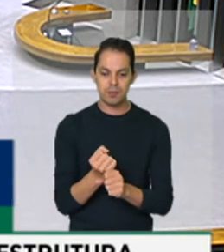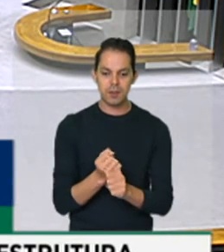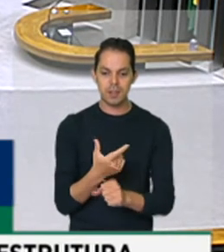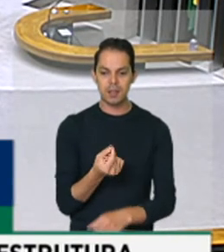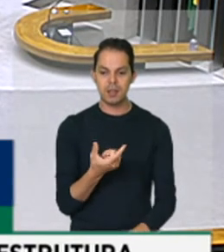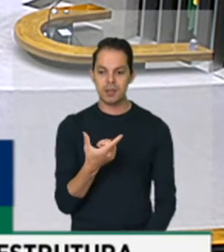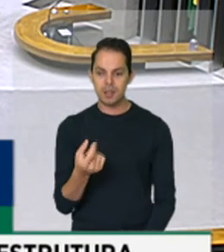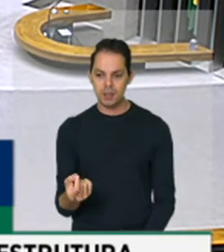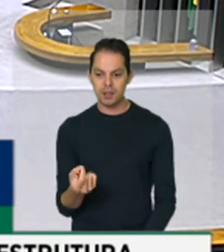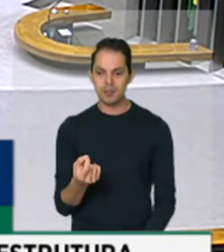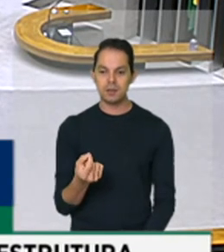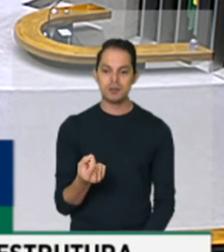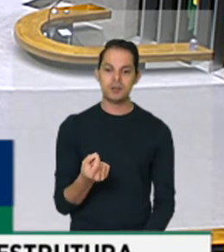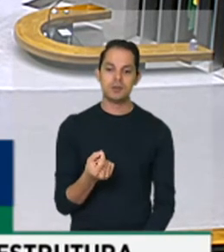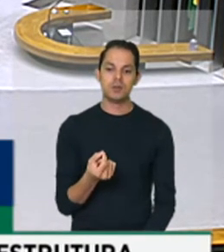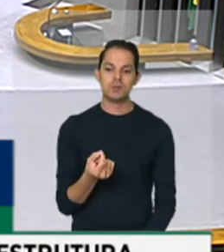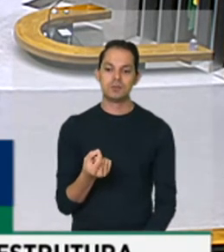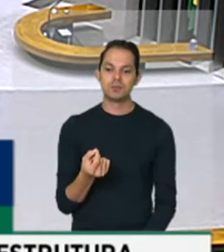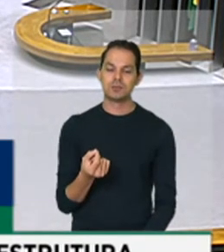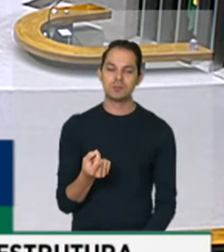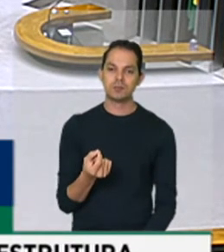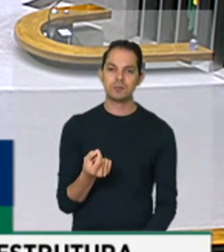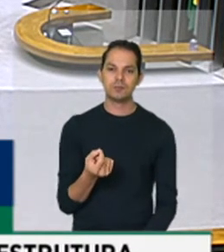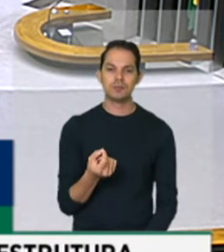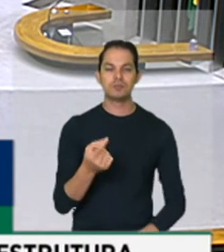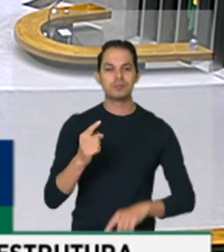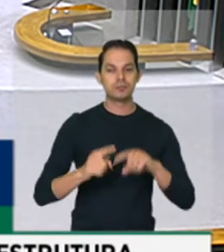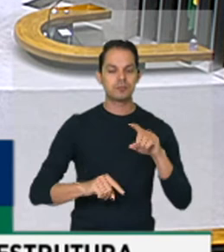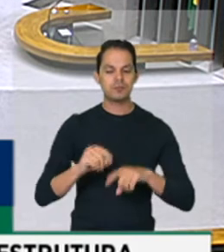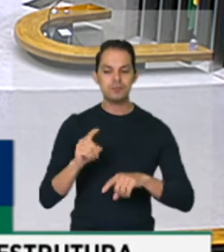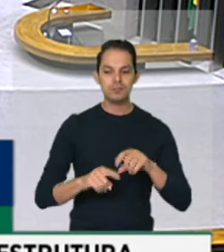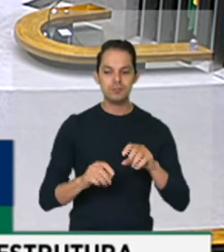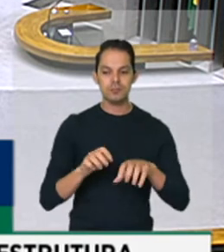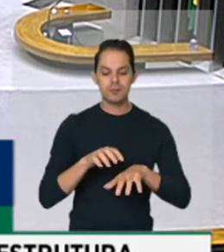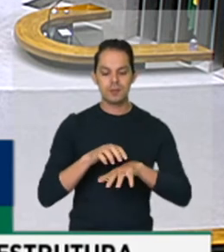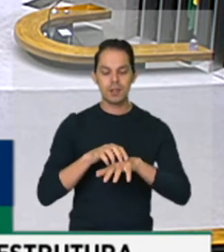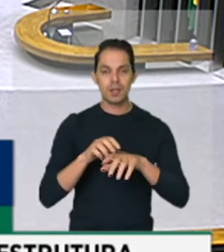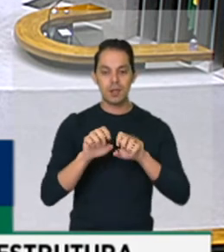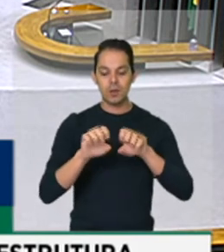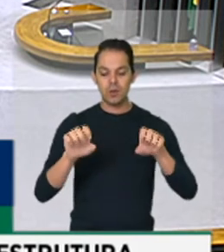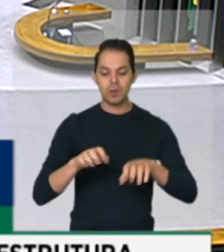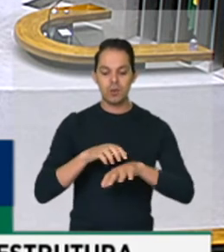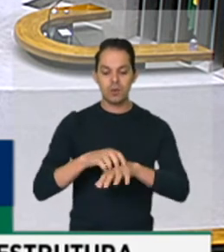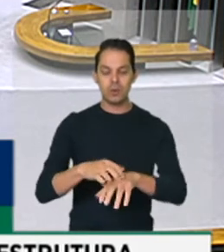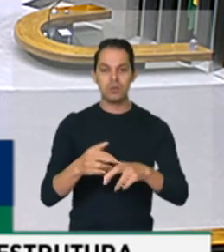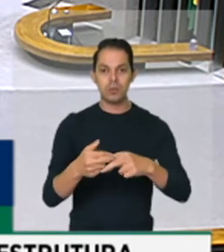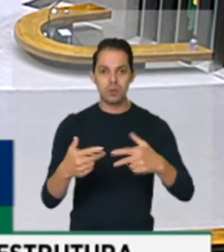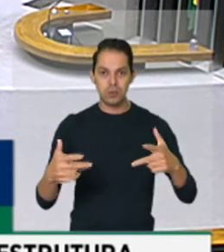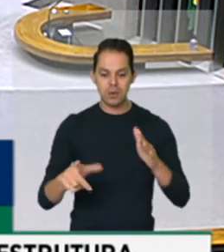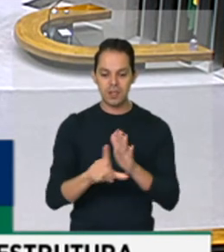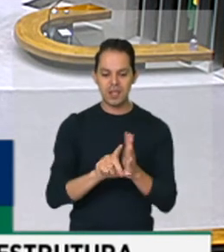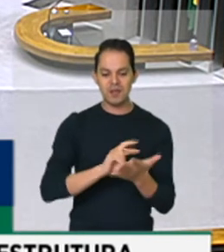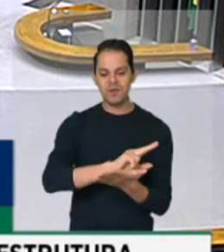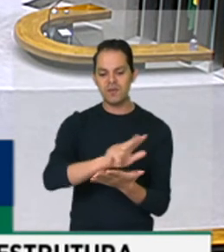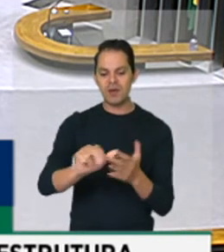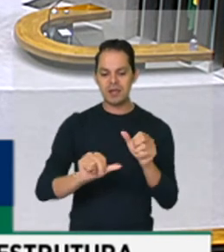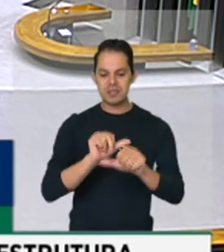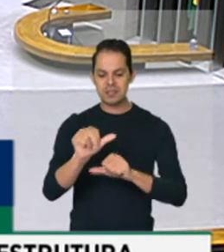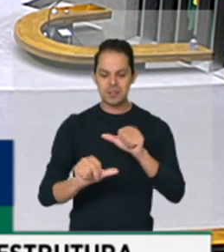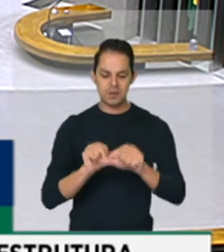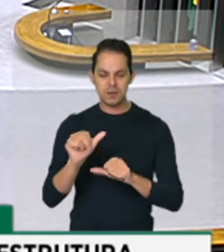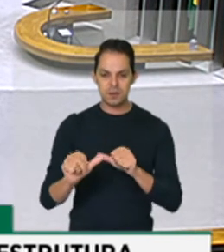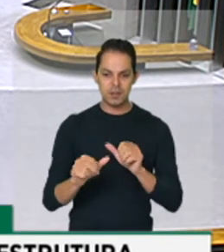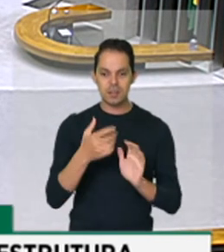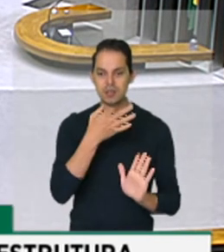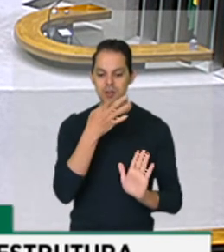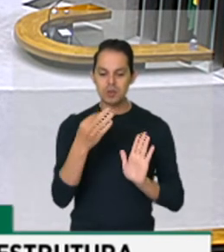de infraestrutura, altera várias leis. O relator é o deputado Arnaldo Jardim, do Cidadania de São Paulo. De Constituição